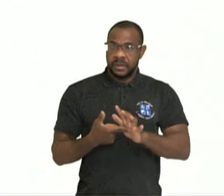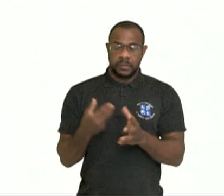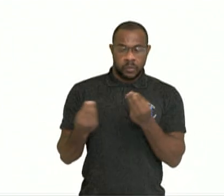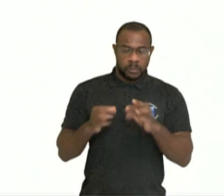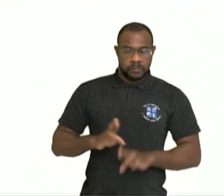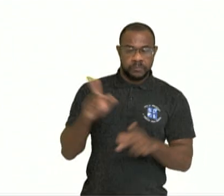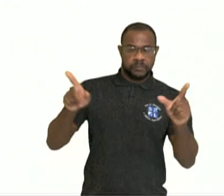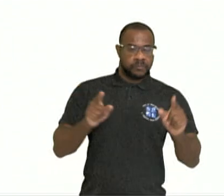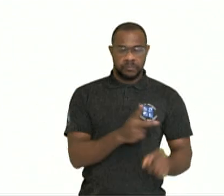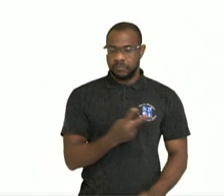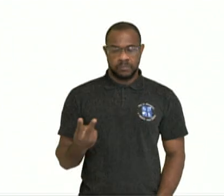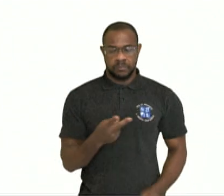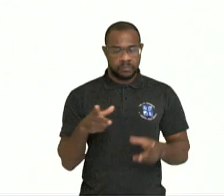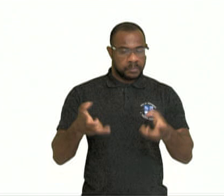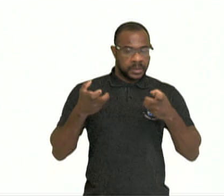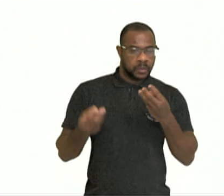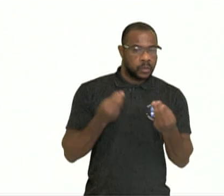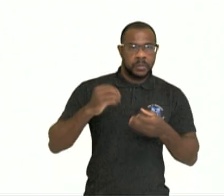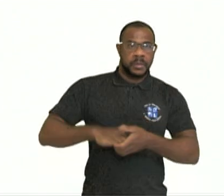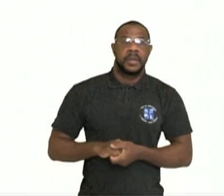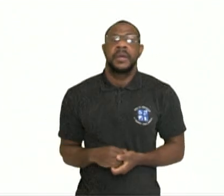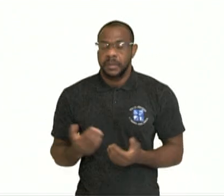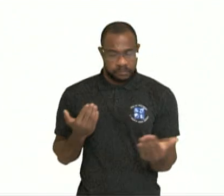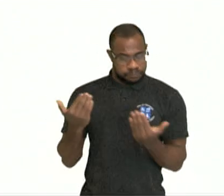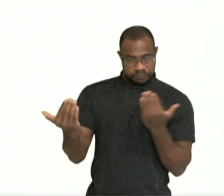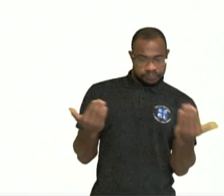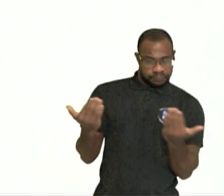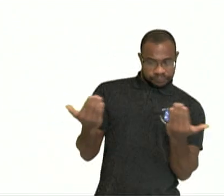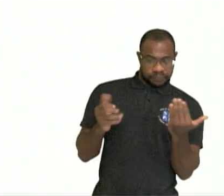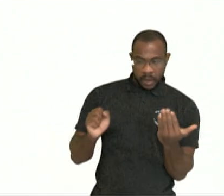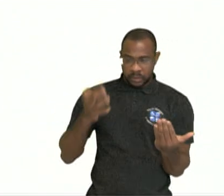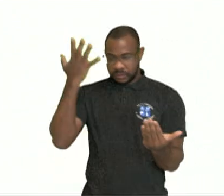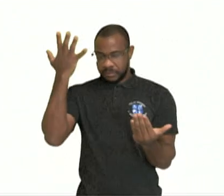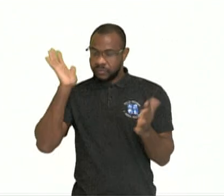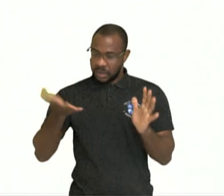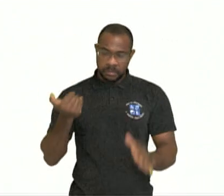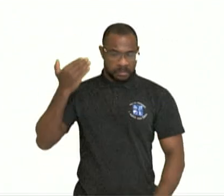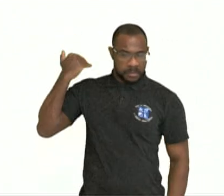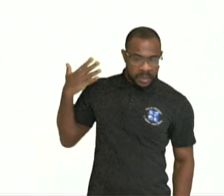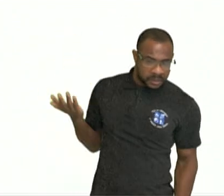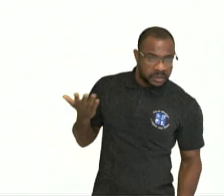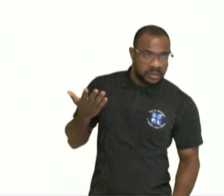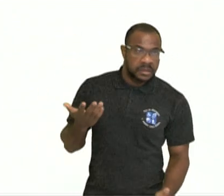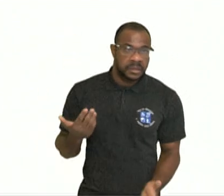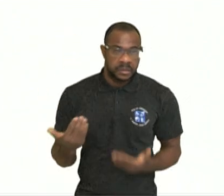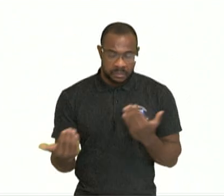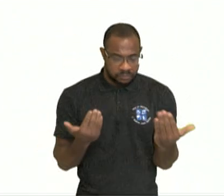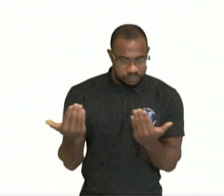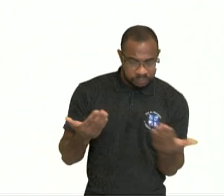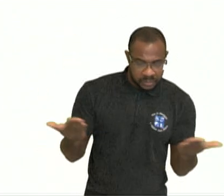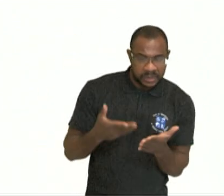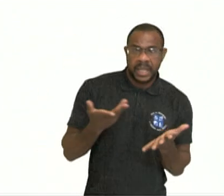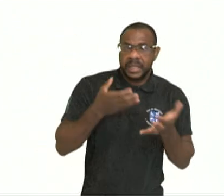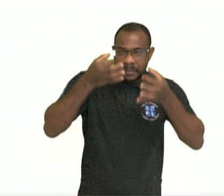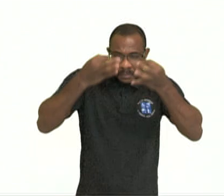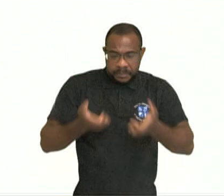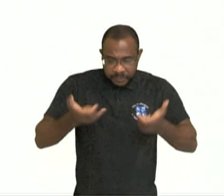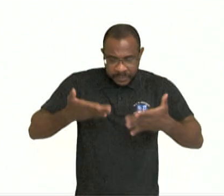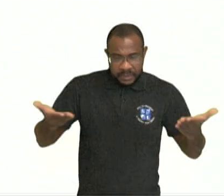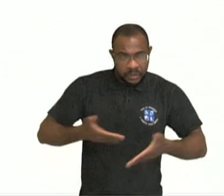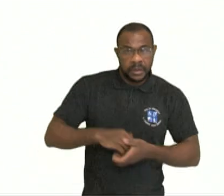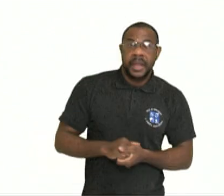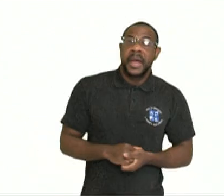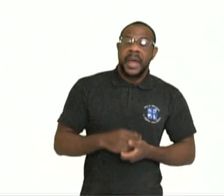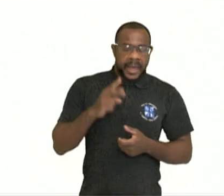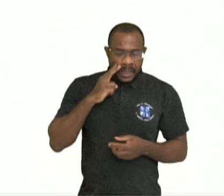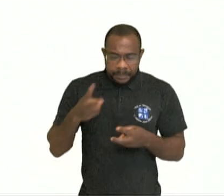entre elas. Então, a autora compara situações que já aconteceram com a que ela está comentando. Assim, ela